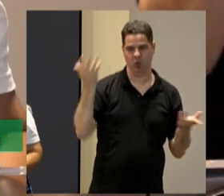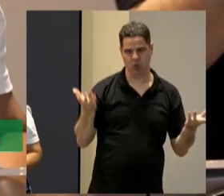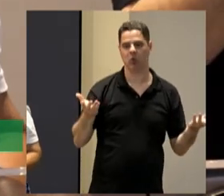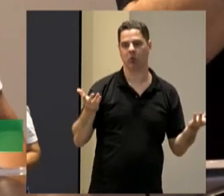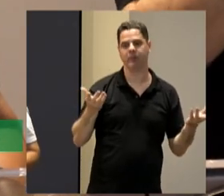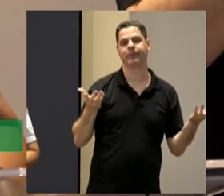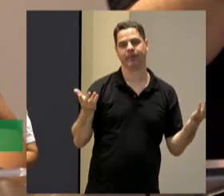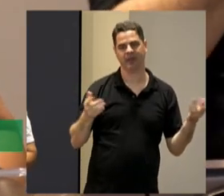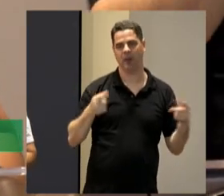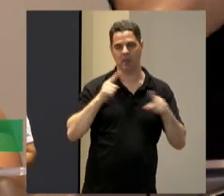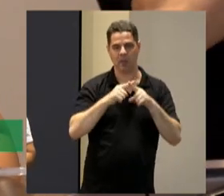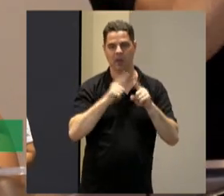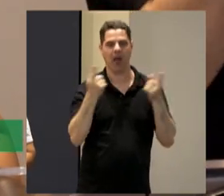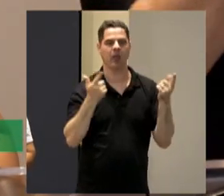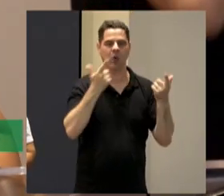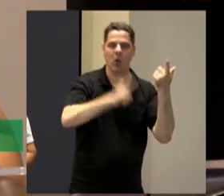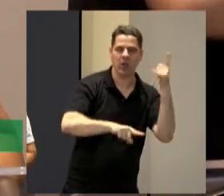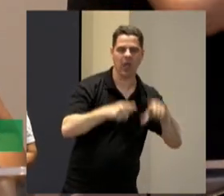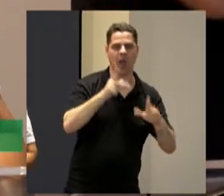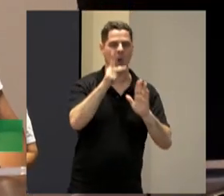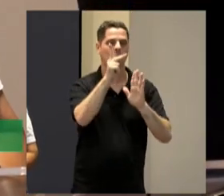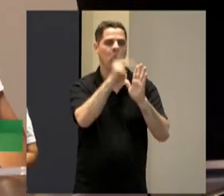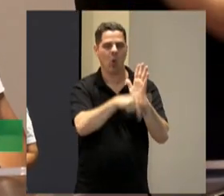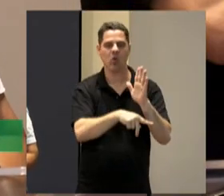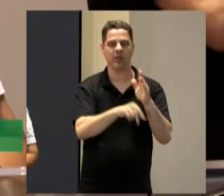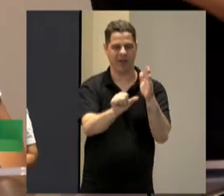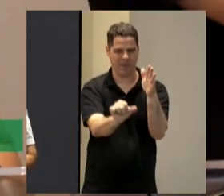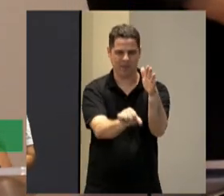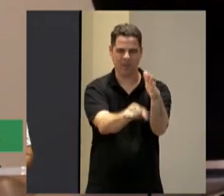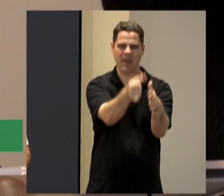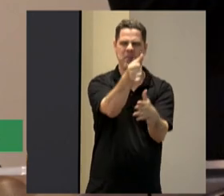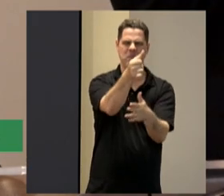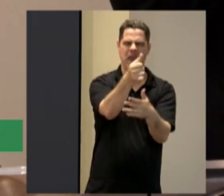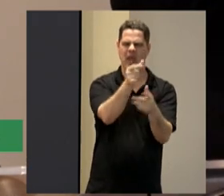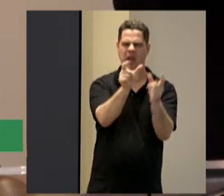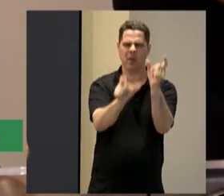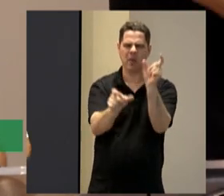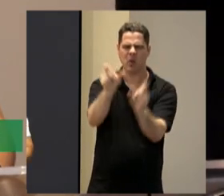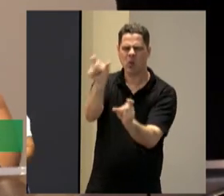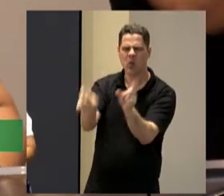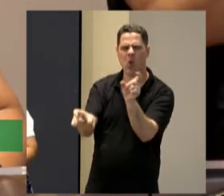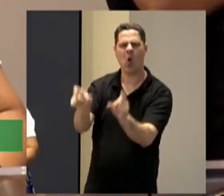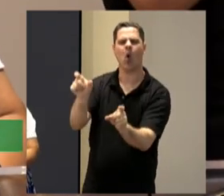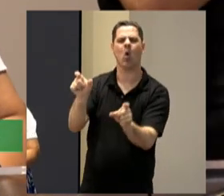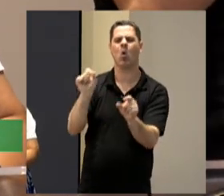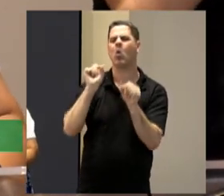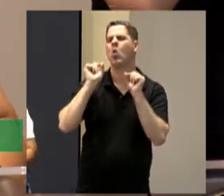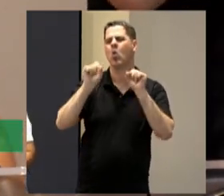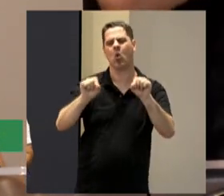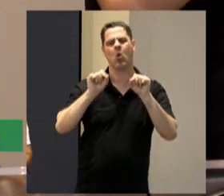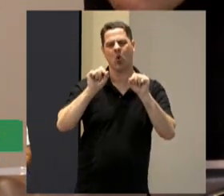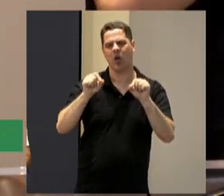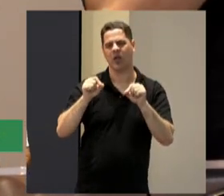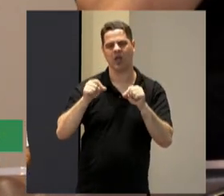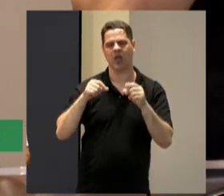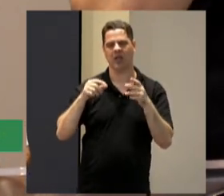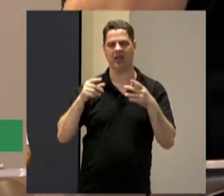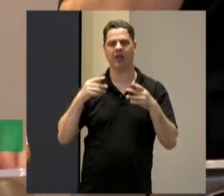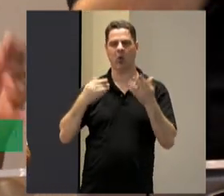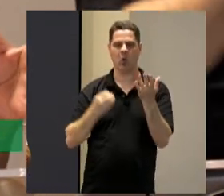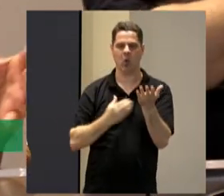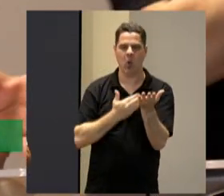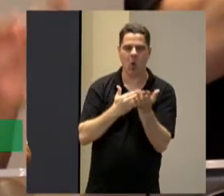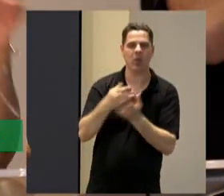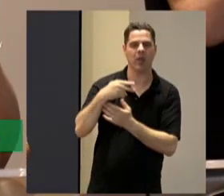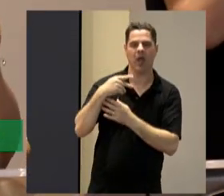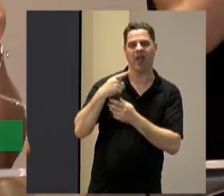nós conseguimos construir esse projeto. E as primeiras pessoas que vão trazer essa política para